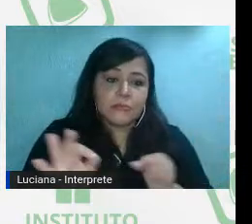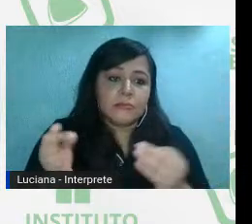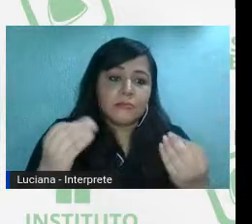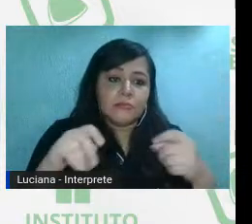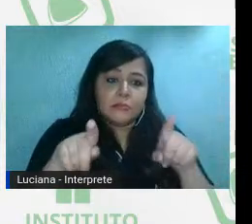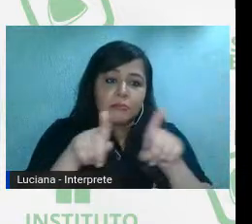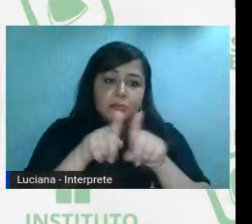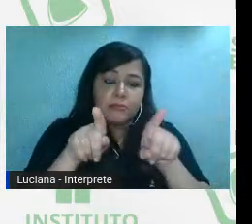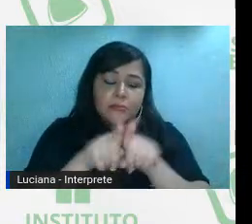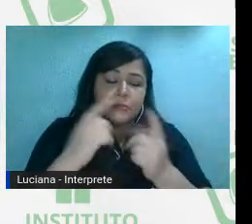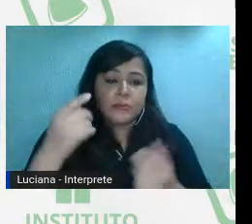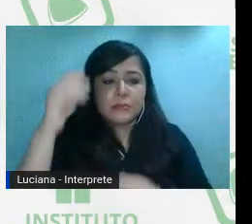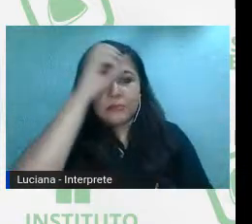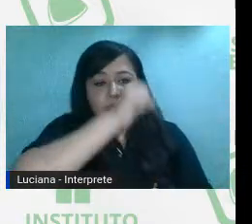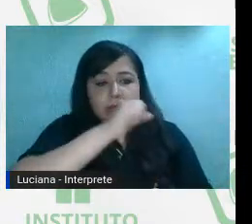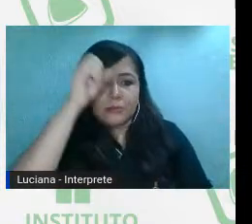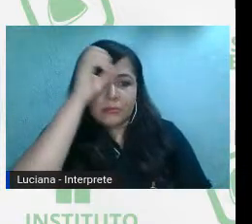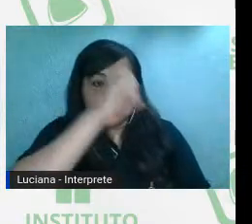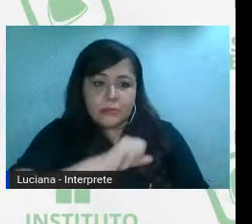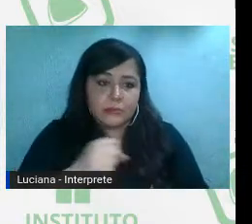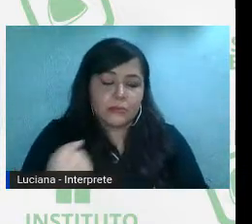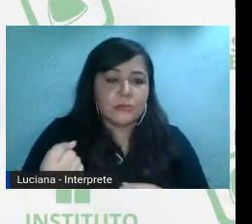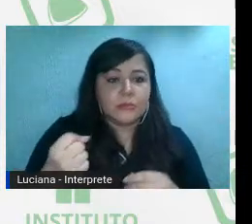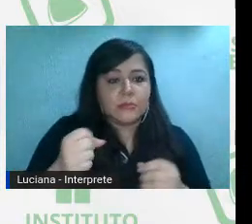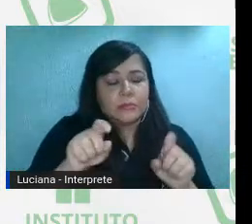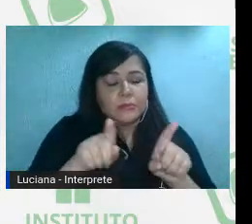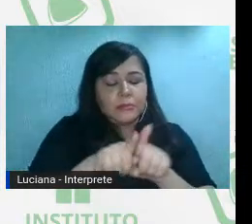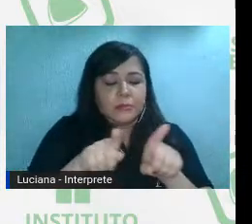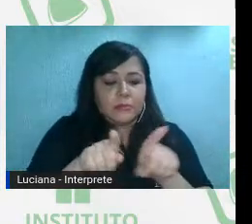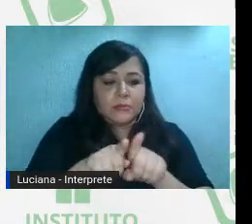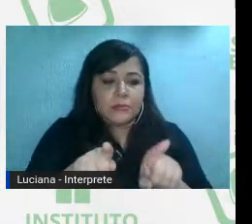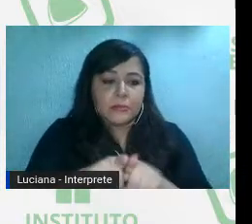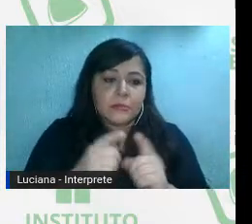aguçaram ainda mais seus conhecimentos, aumentaram ainda mais